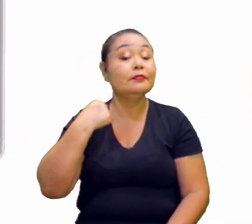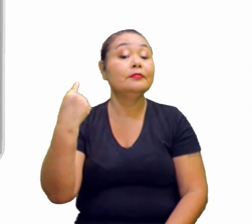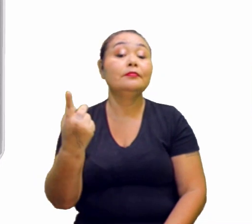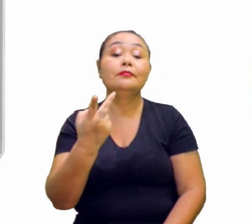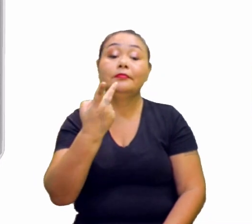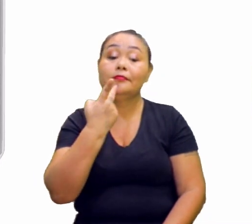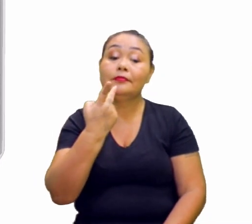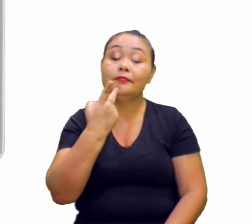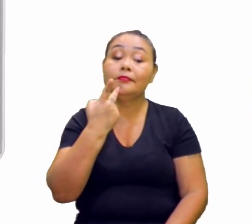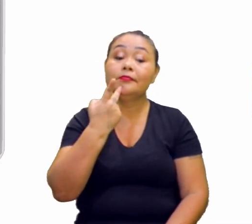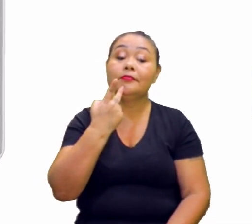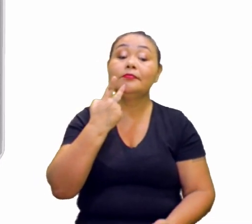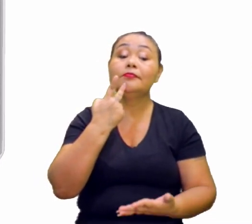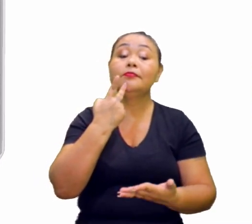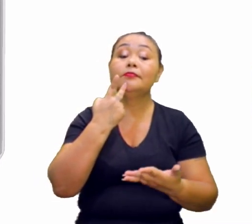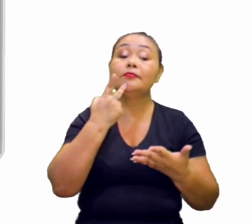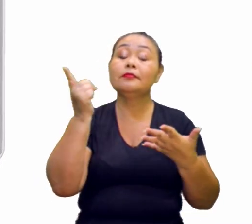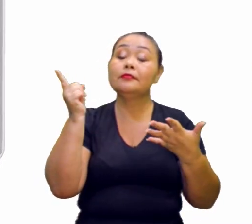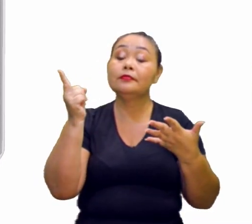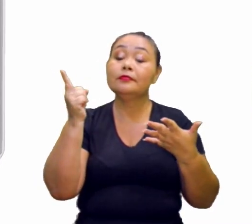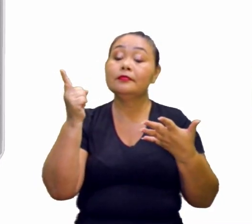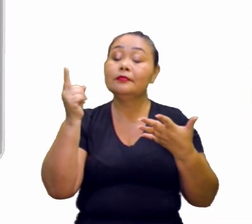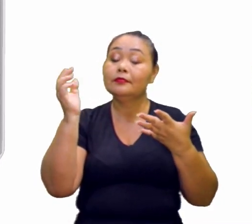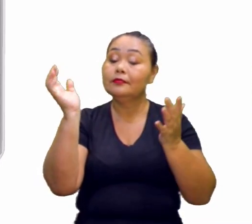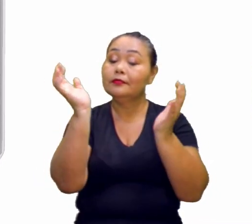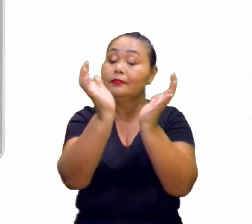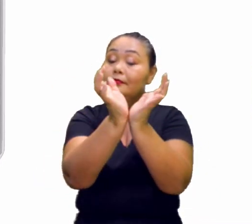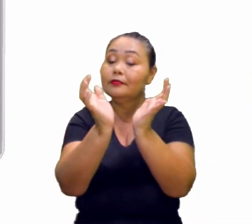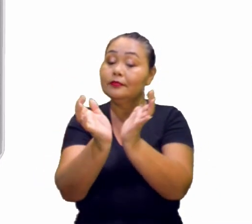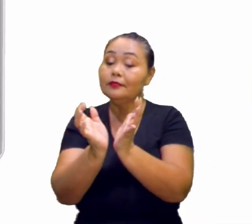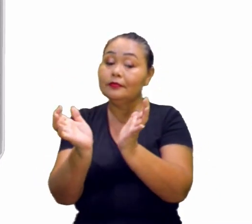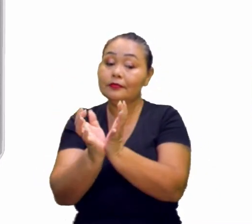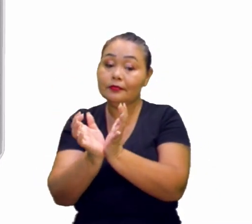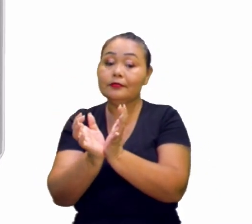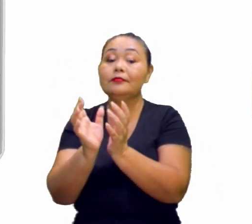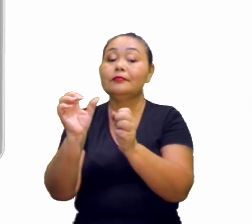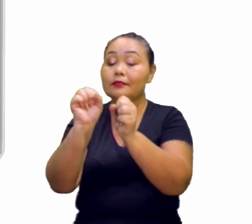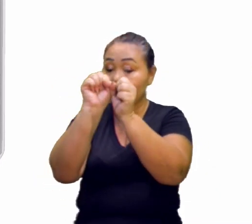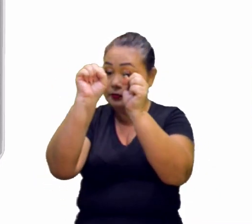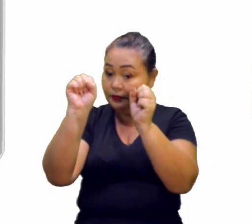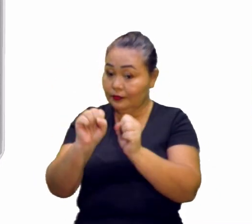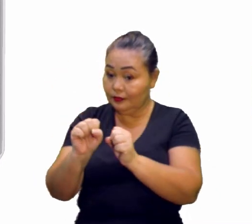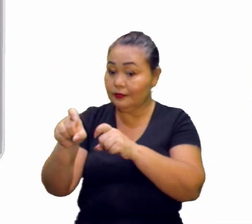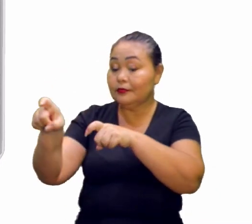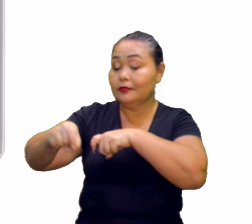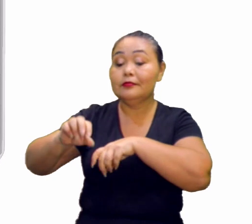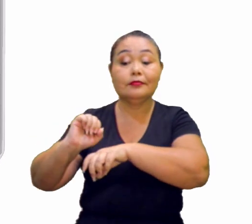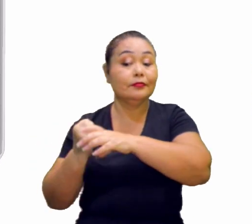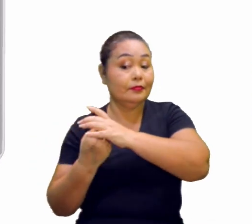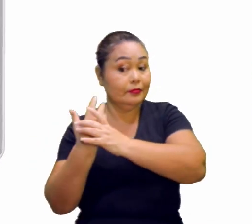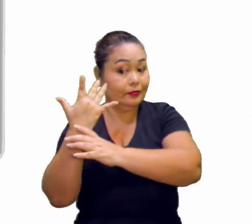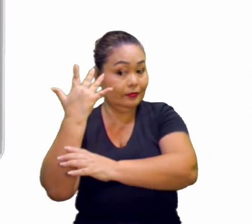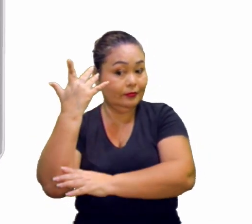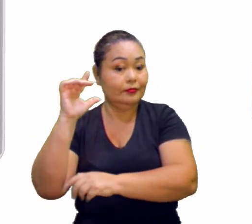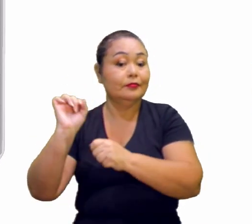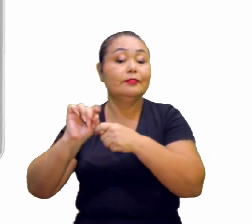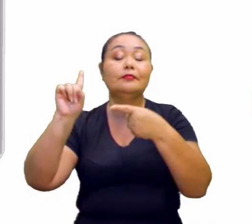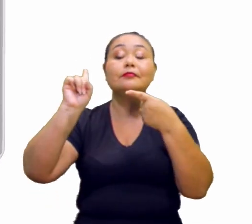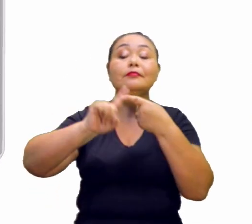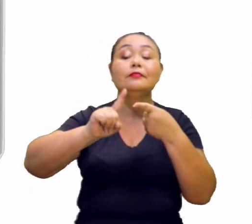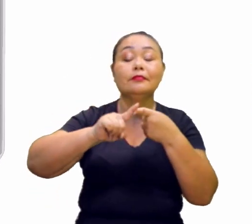falamos sobre os aspectos, né, que envolvem os sistemas agroflorestais. Que aspectos foram esses?